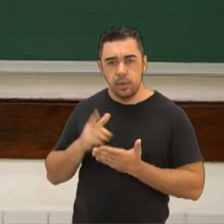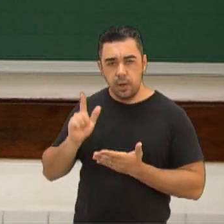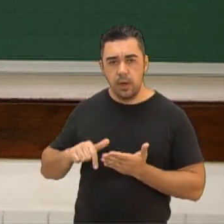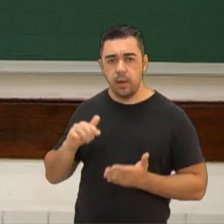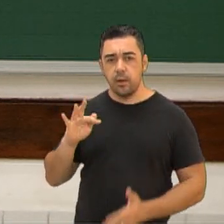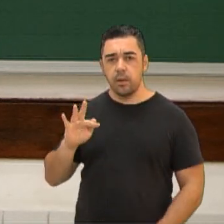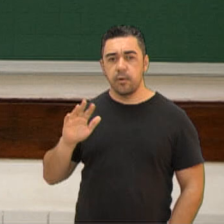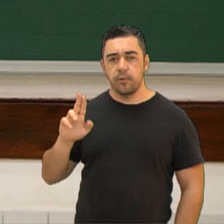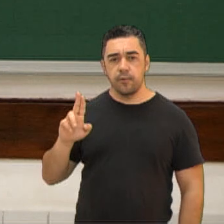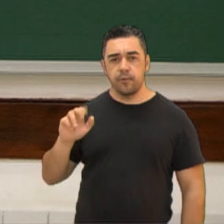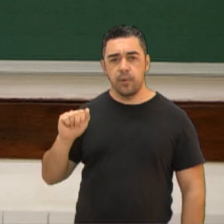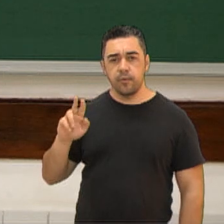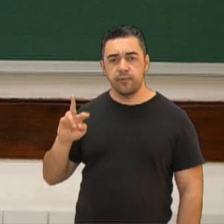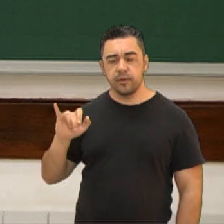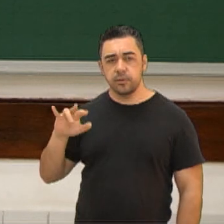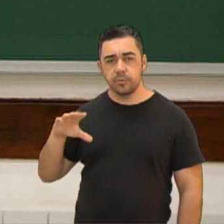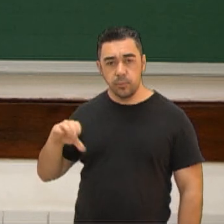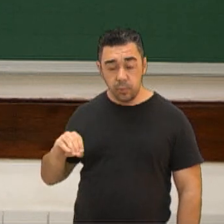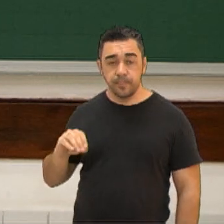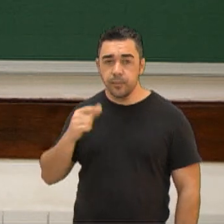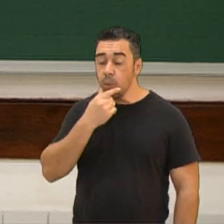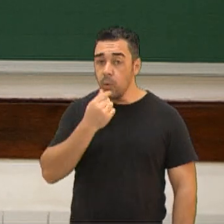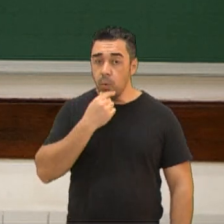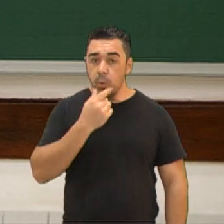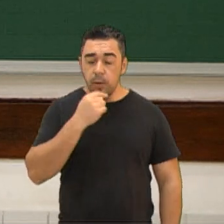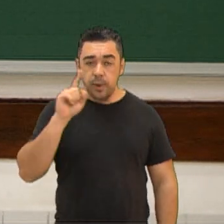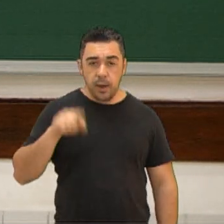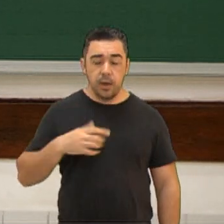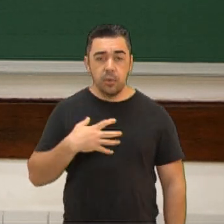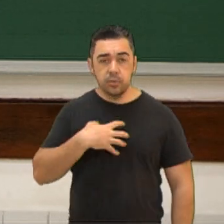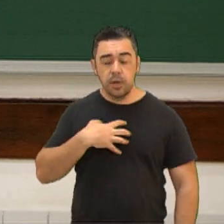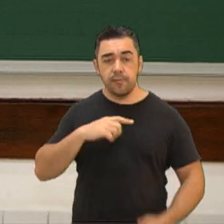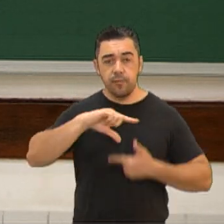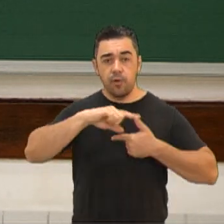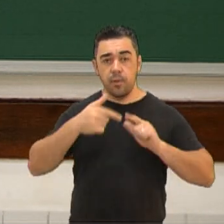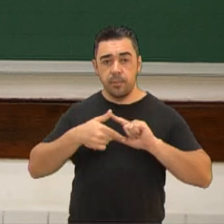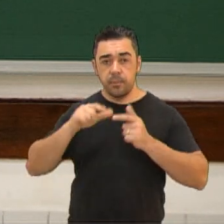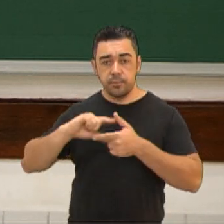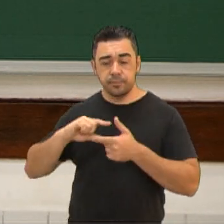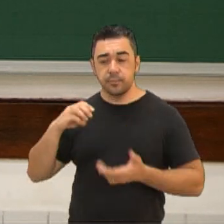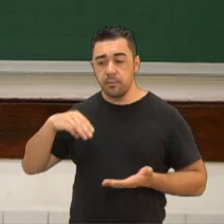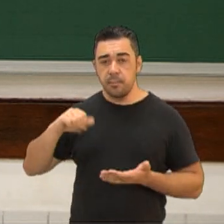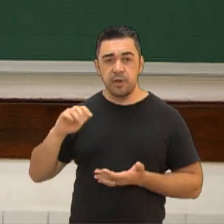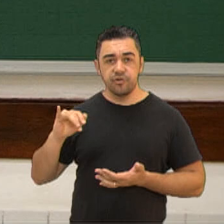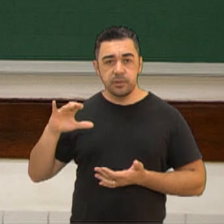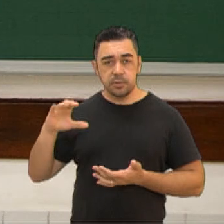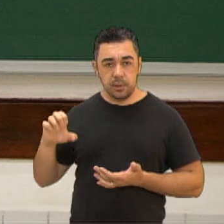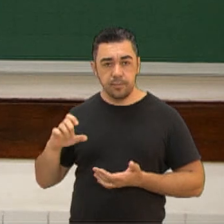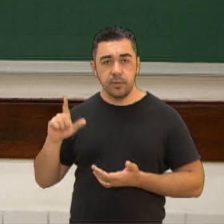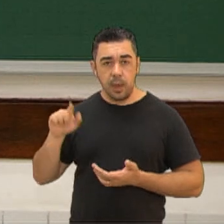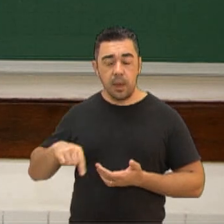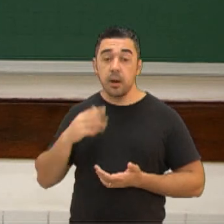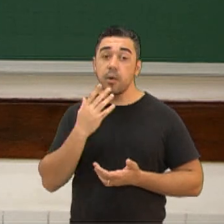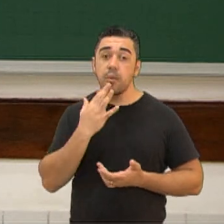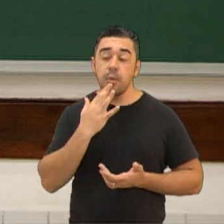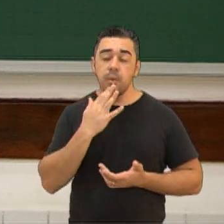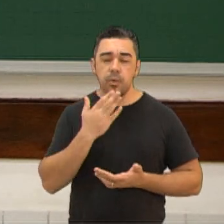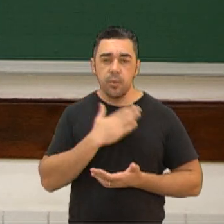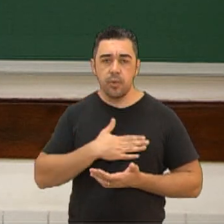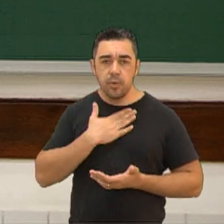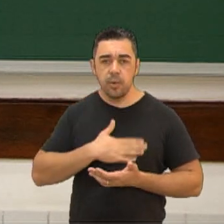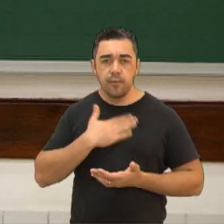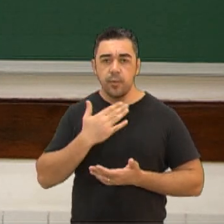Fauvismo. O Picasso era considerado um grande artista das formas e o Matisse era considerado um grande artista das cores.